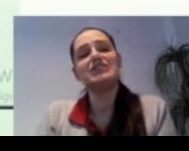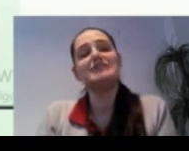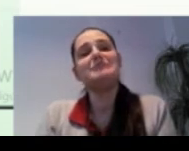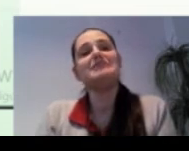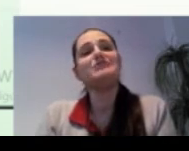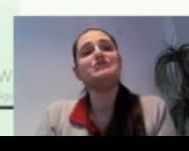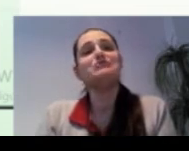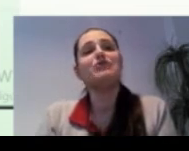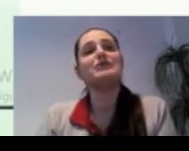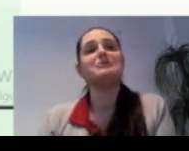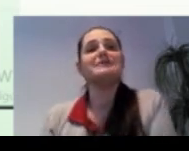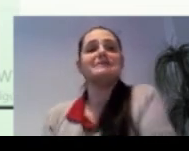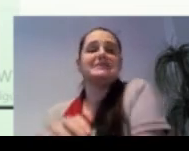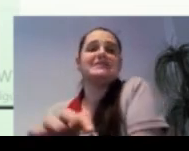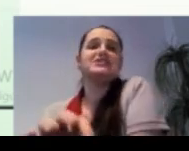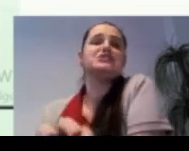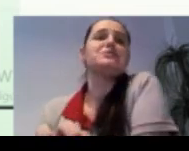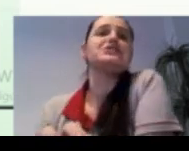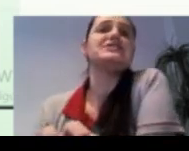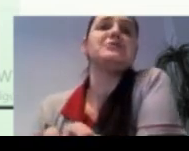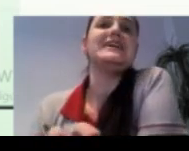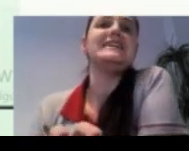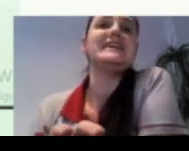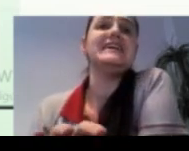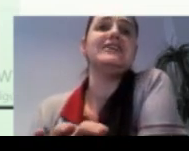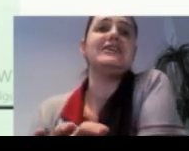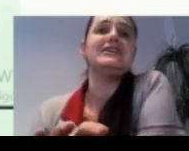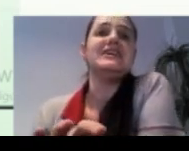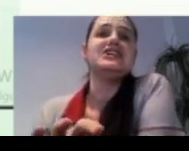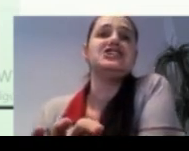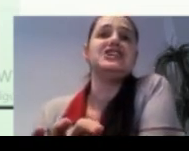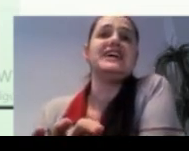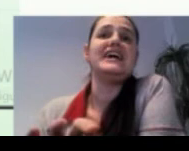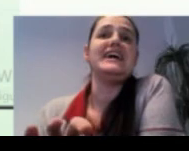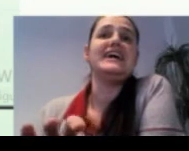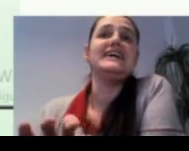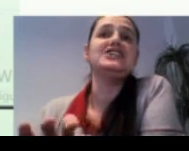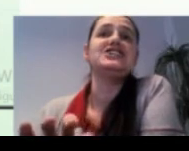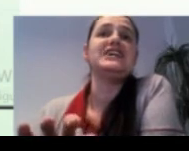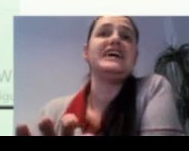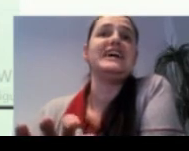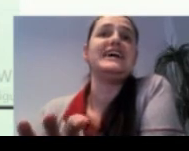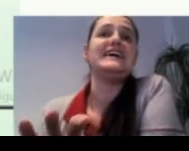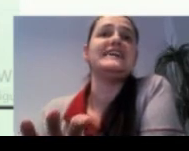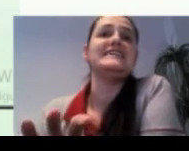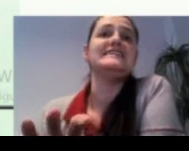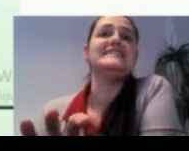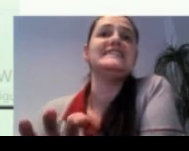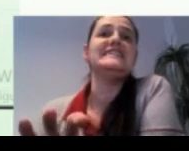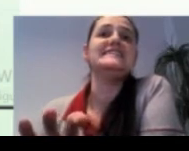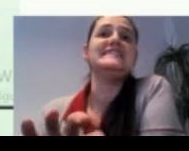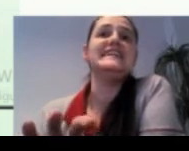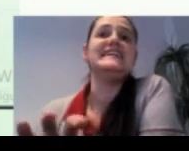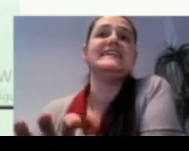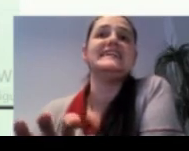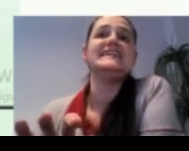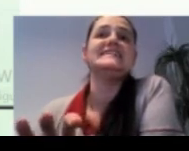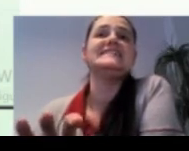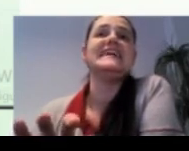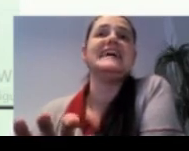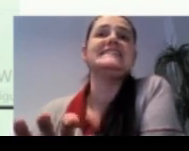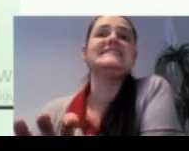que a gente chama de anemia falciforme. Então, a gente pode dar uma olhada aqui, ó, GAA, GAA,